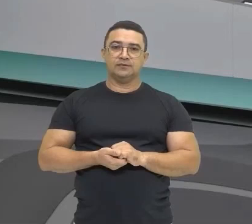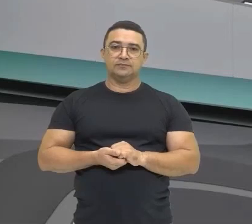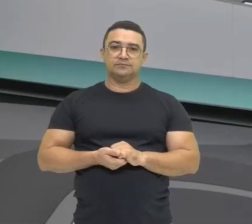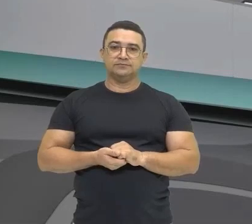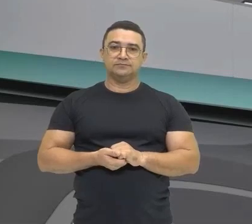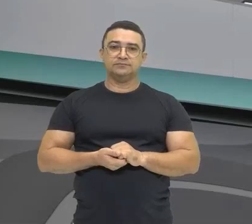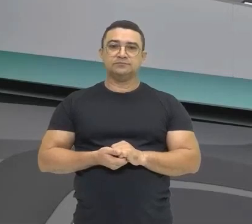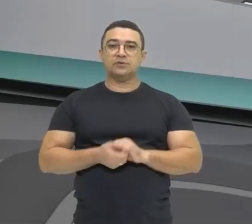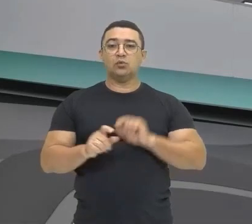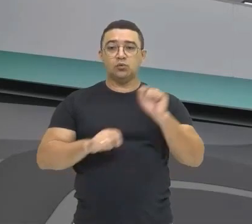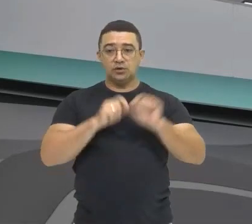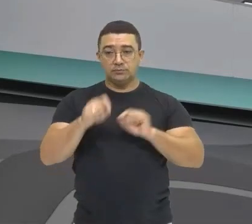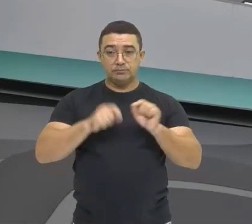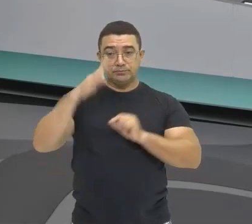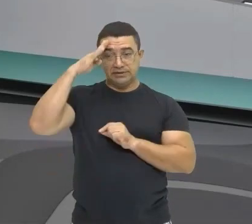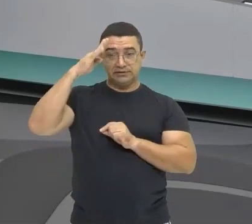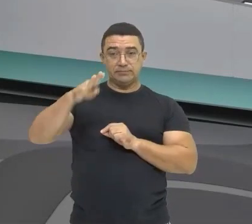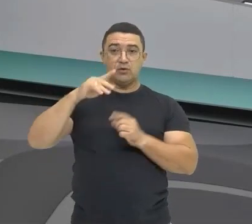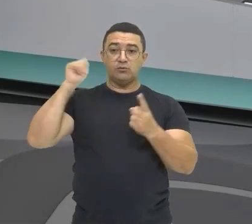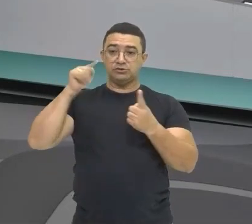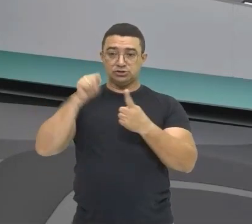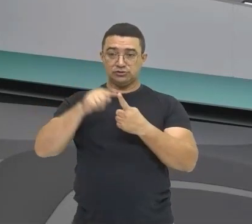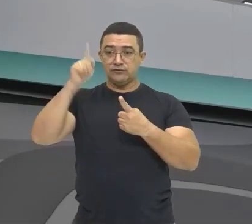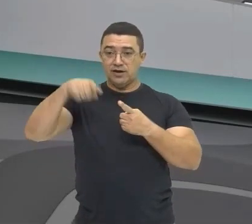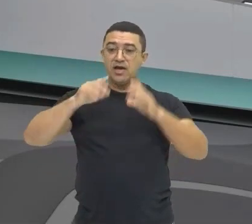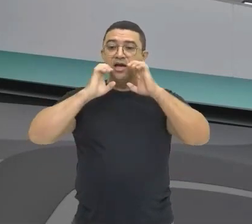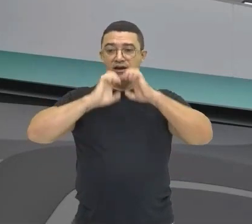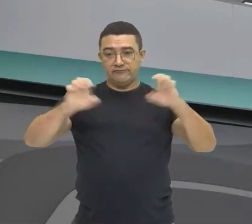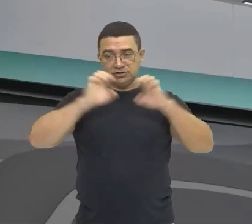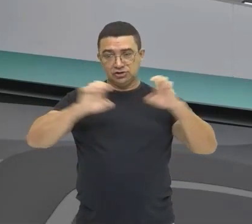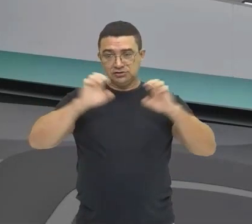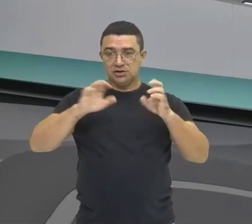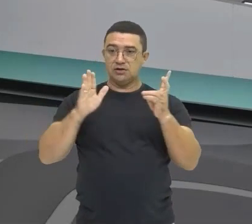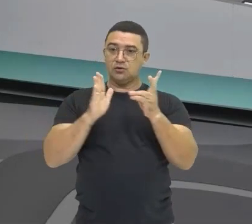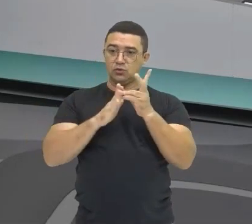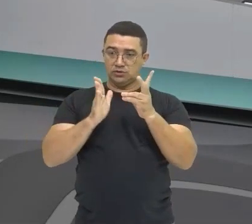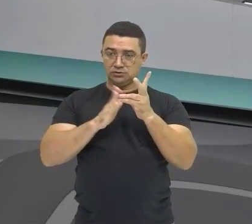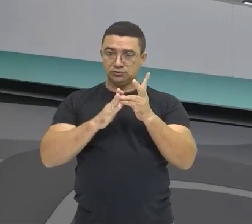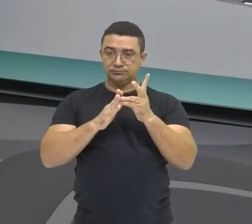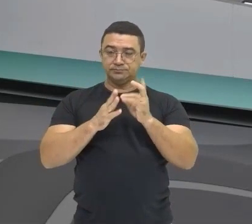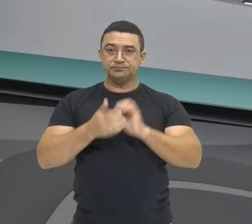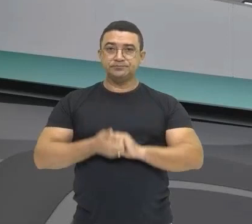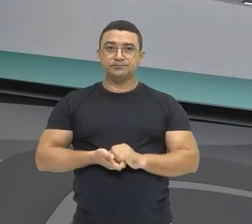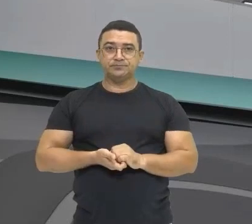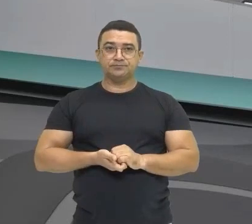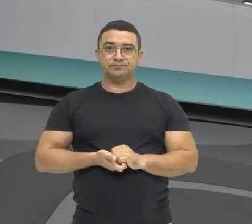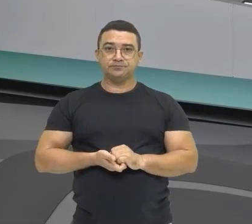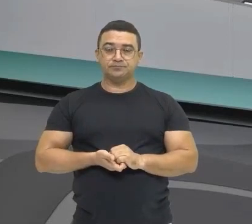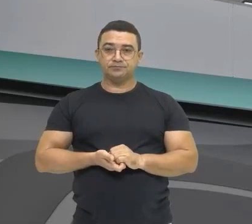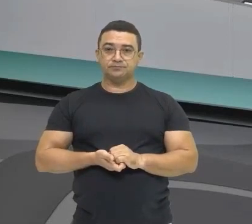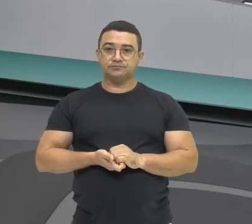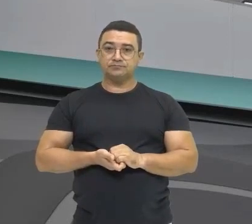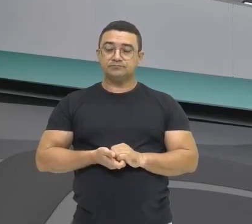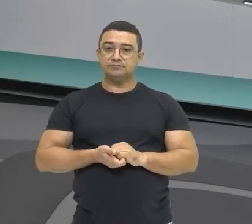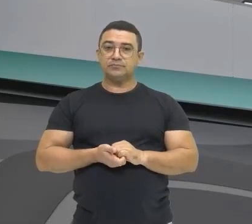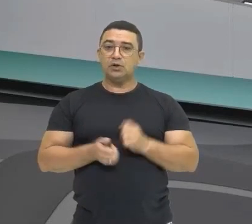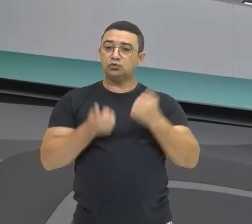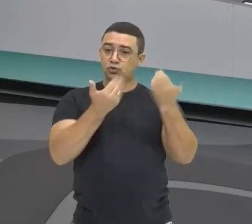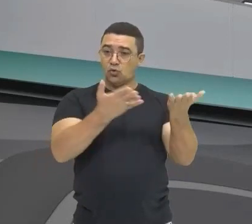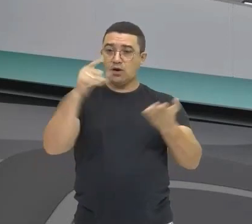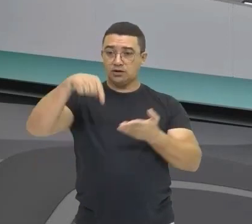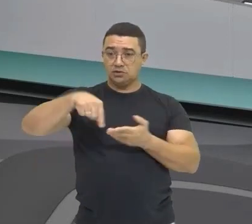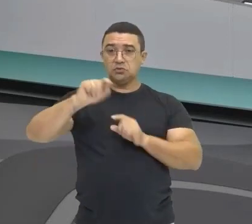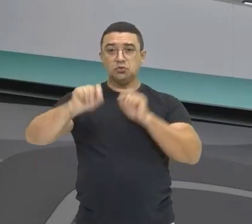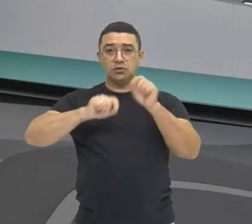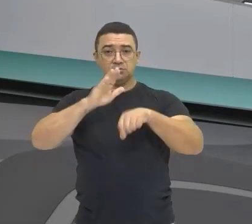lançar, né? Ou seja, a principal semente seria o evangelismo. E nesta maneira, Senhor, dou aqui a Vossa Alteza do que